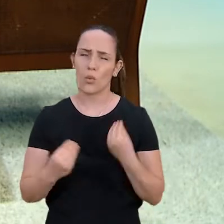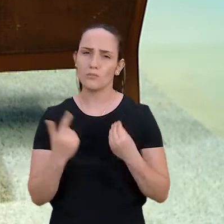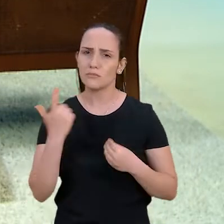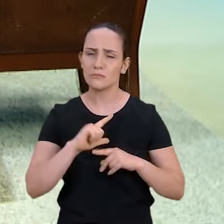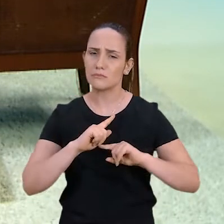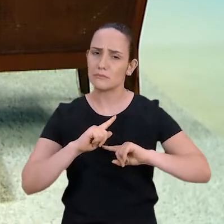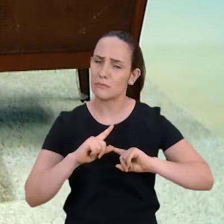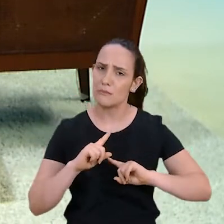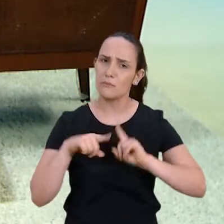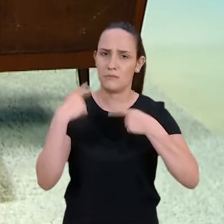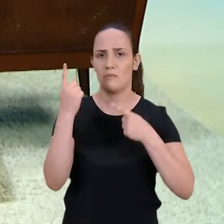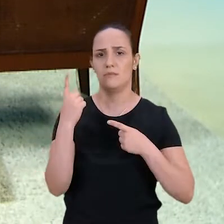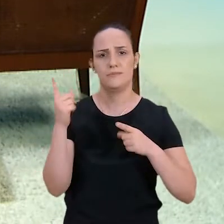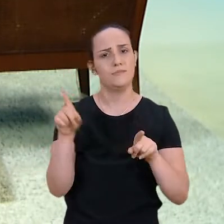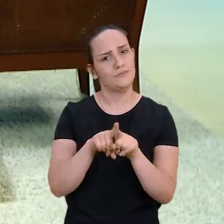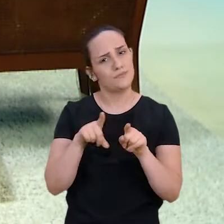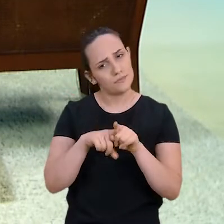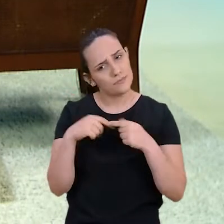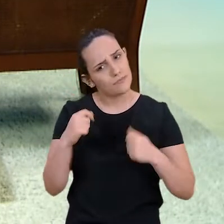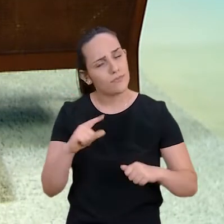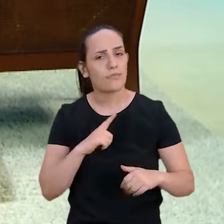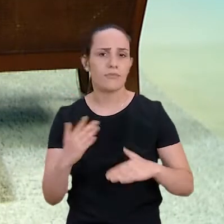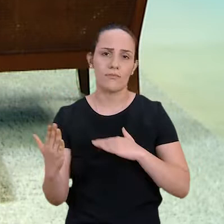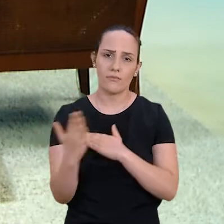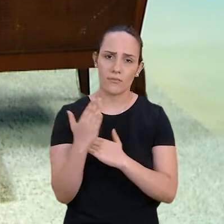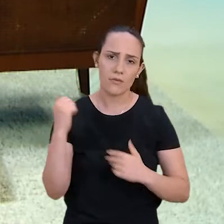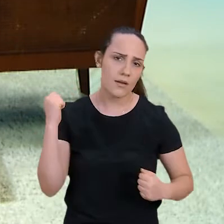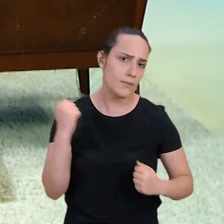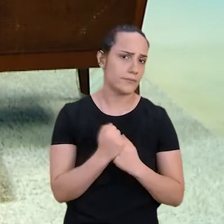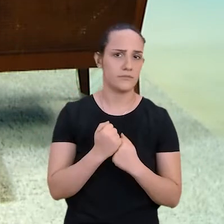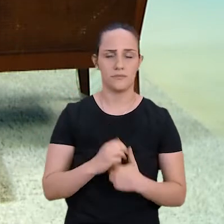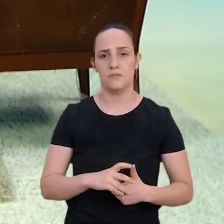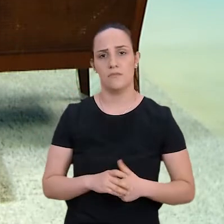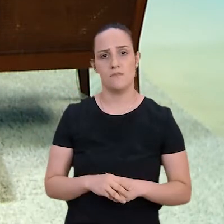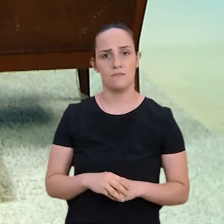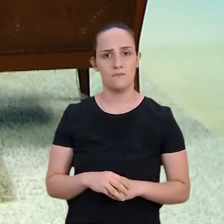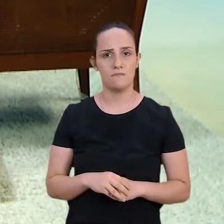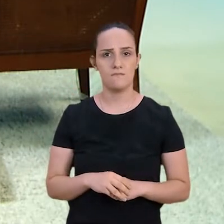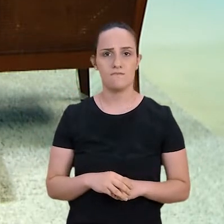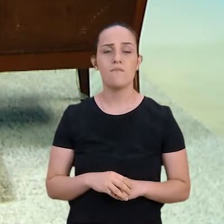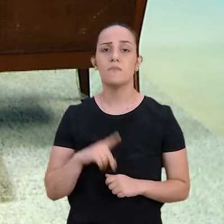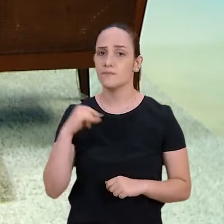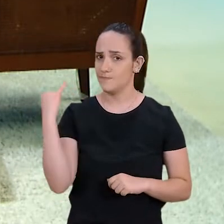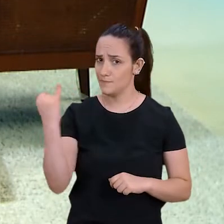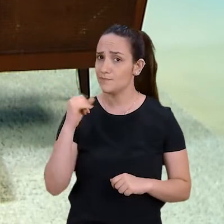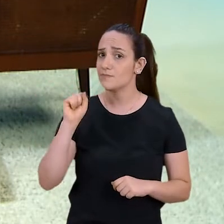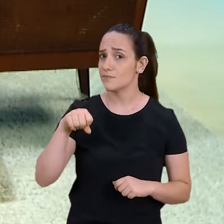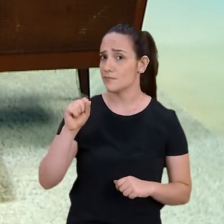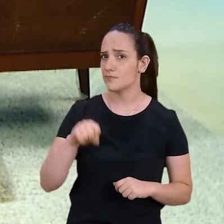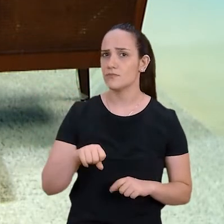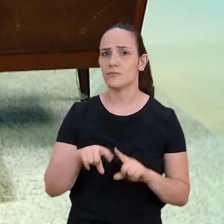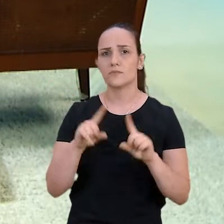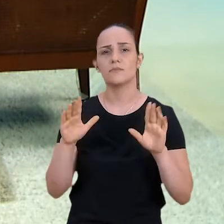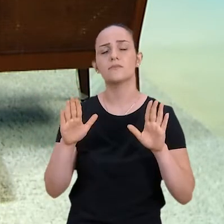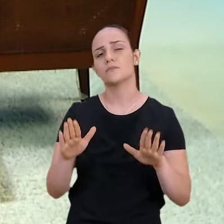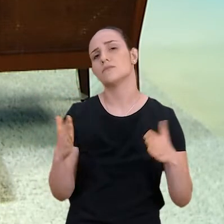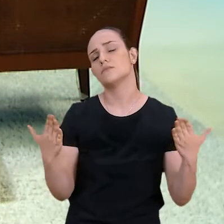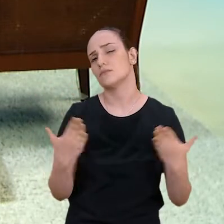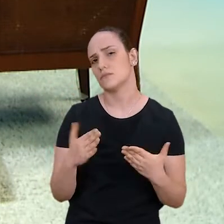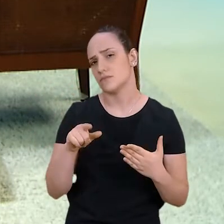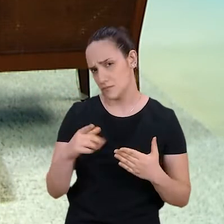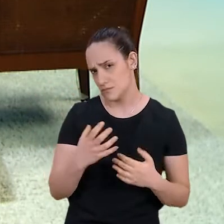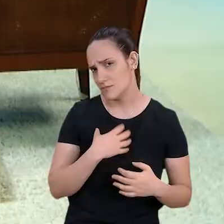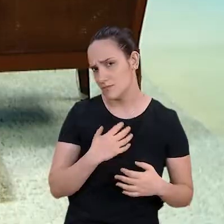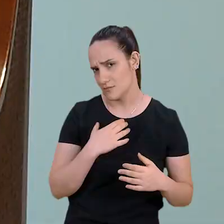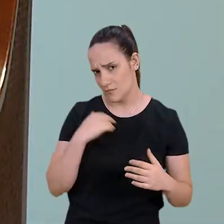cima e o apoio, todo o apoio que venha nesse momento é importante. E você se sentiu